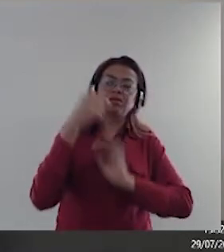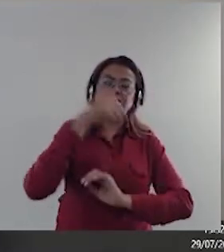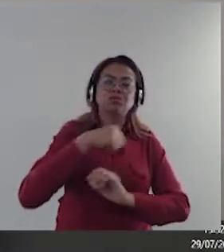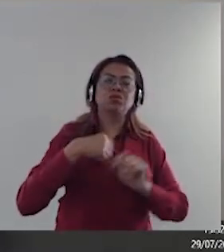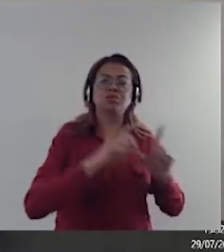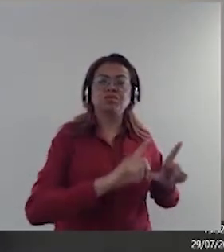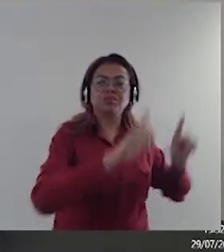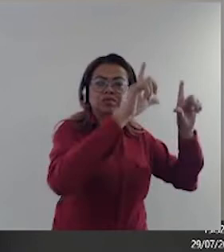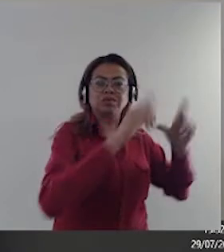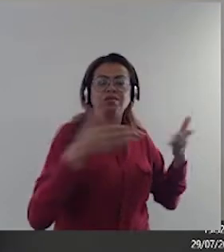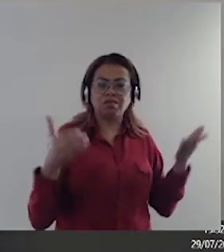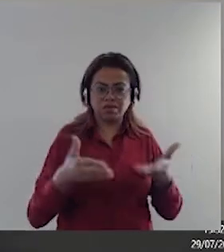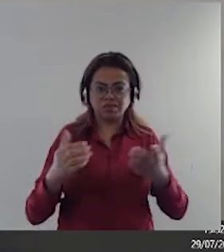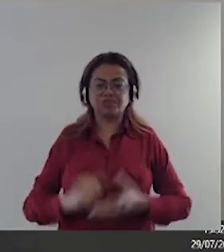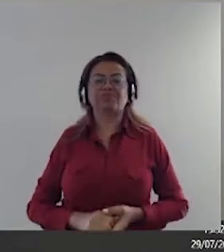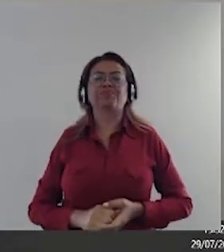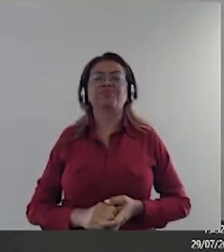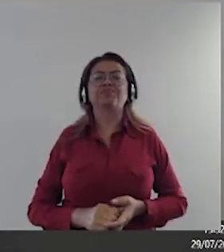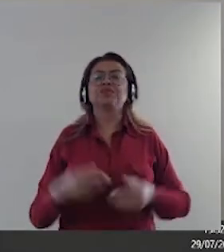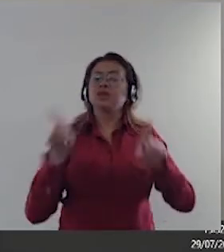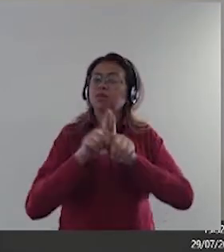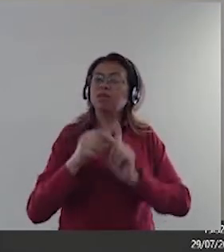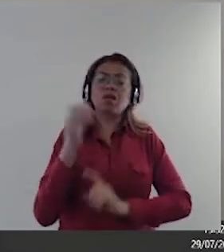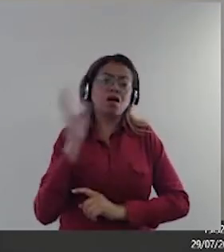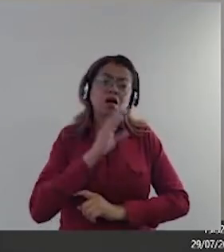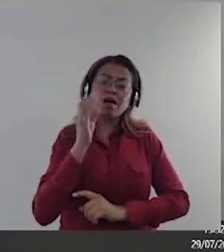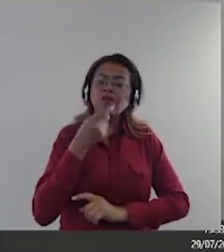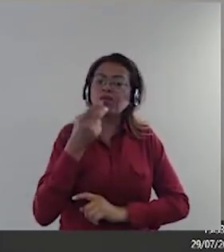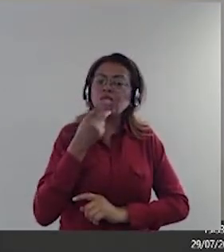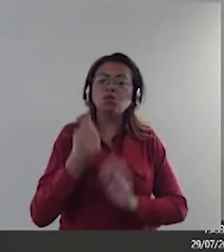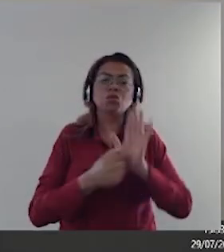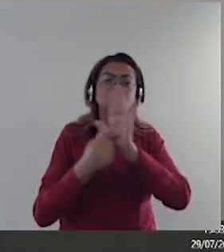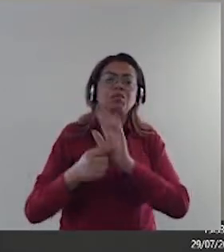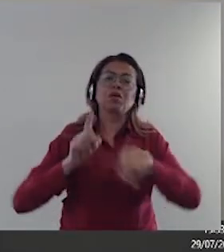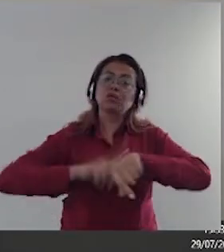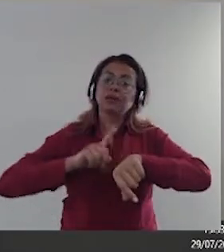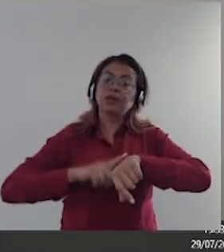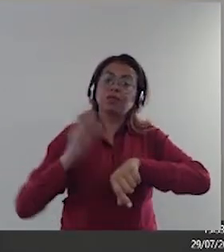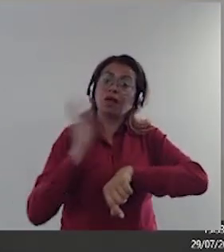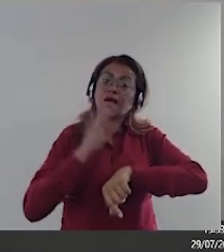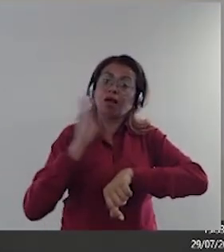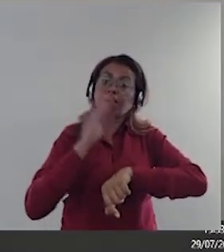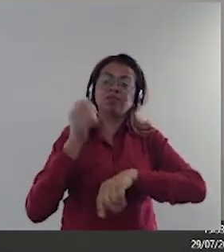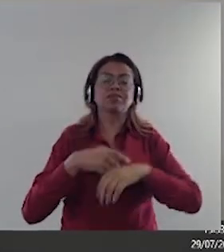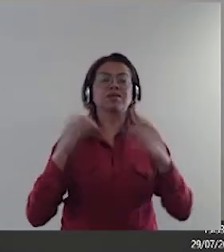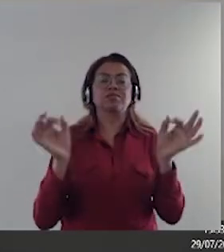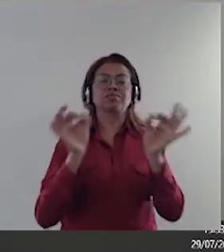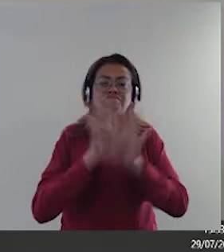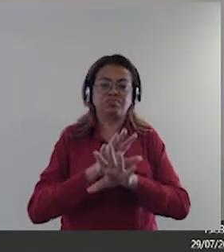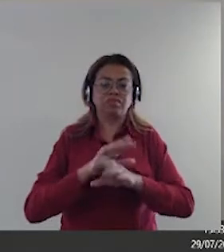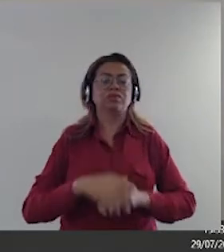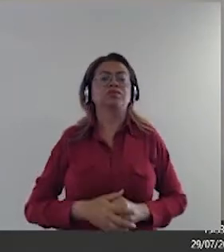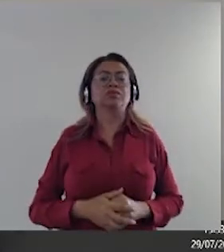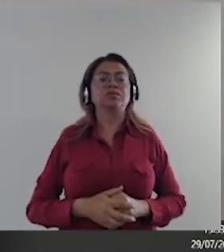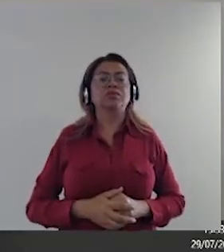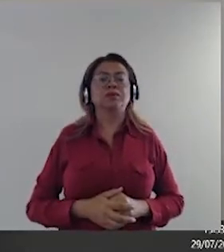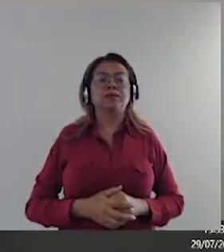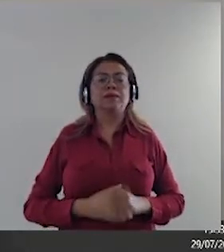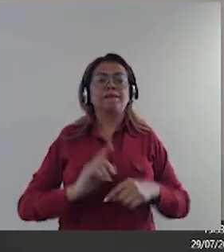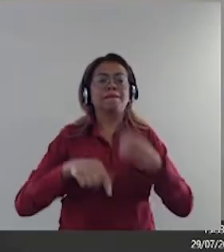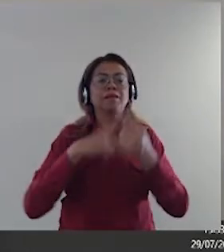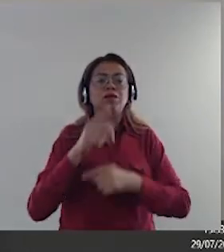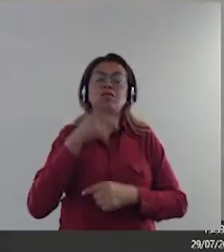painel. Né? Bom, eu vou ser também muito breve, nós precisamos ser breve, porque o tempo realmente urge aqui. Eu vou